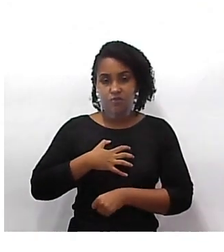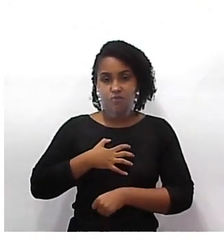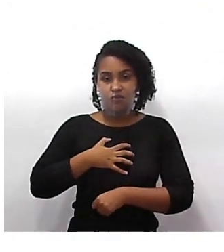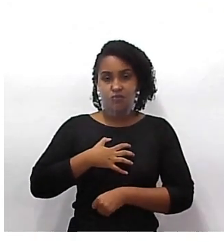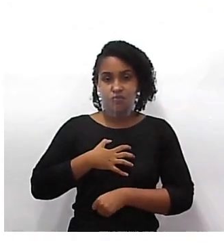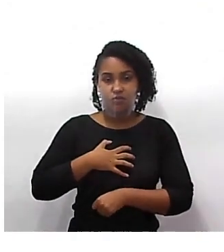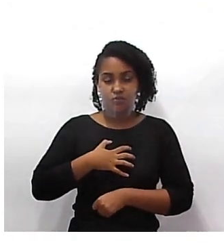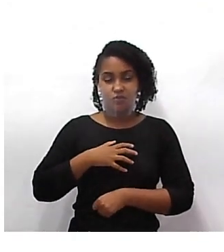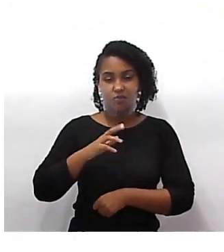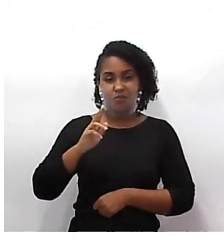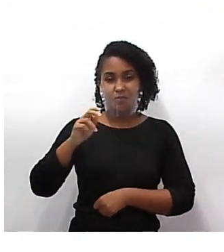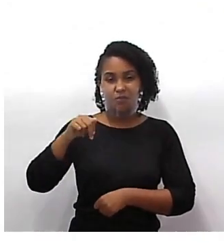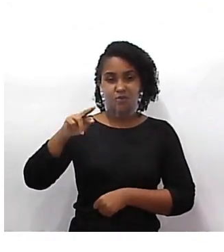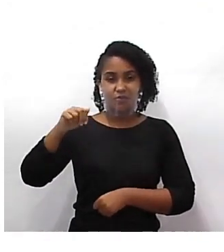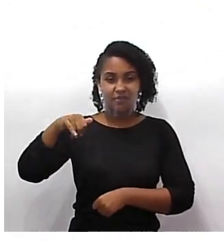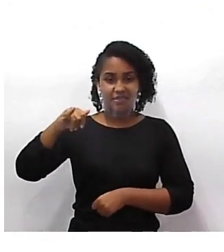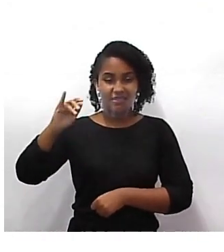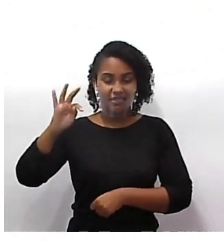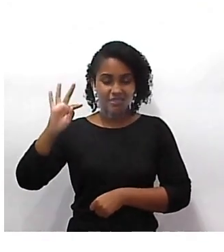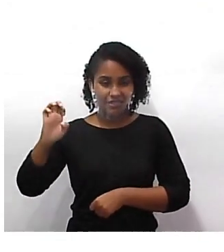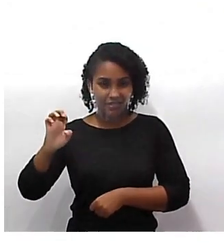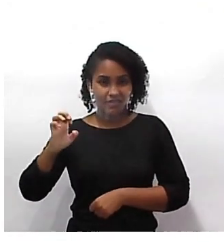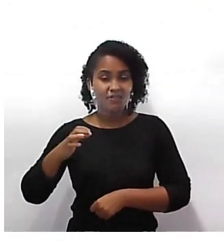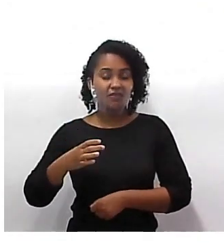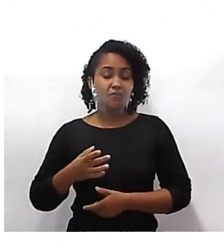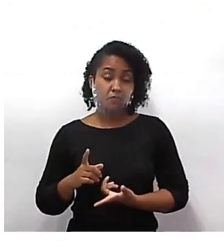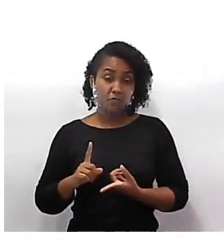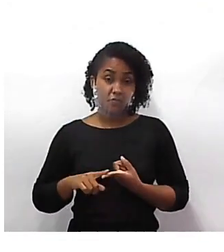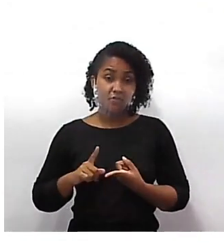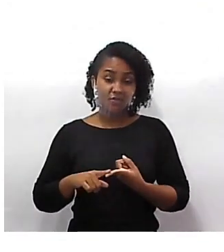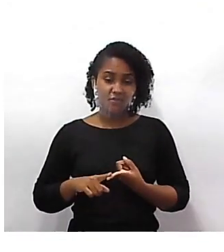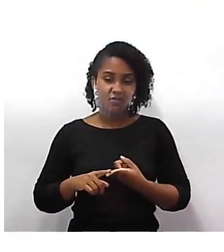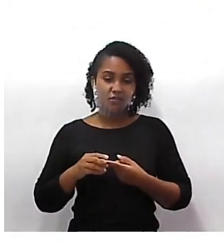asma, bronquite, pacientes que